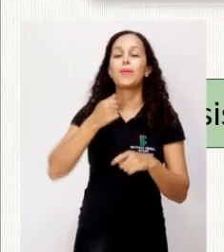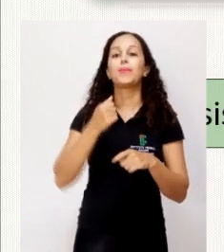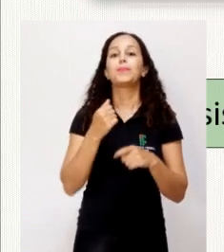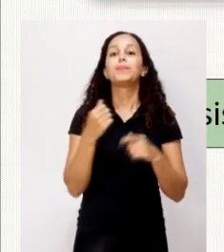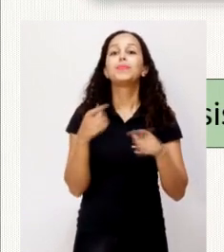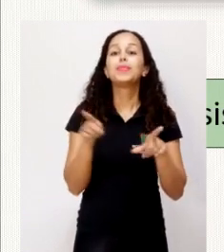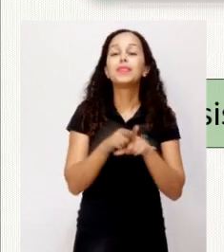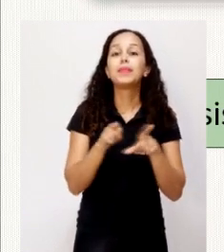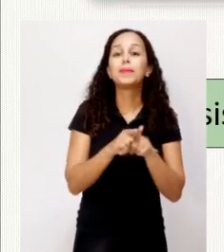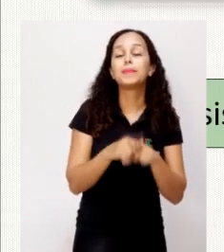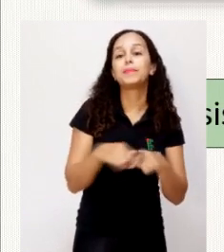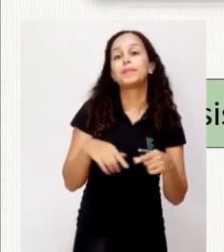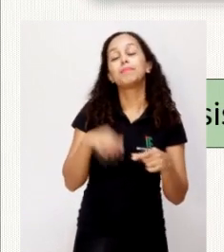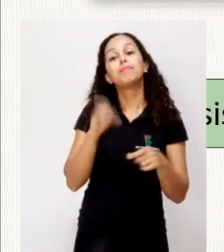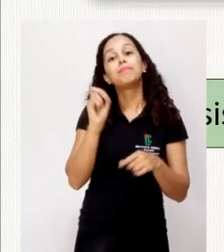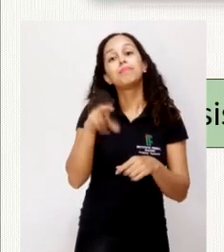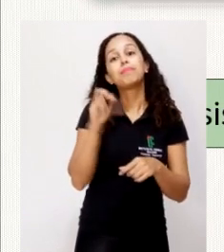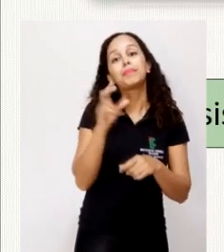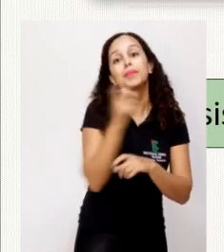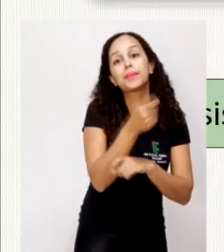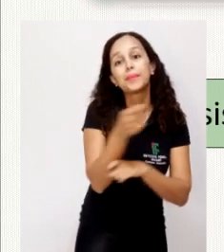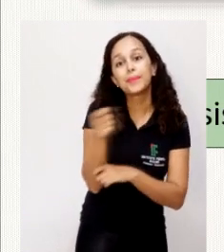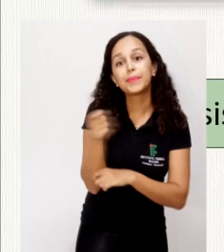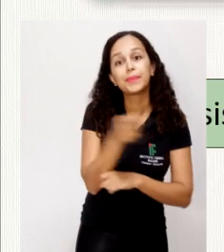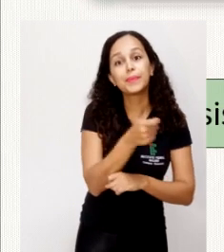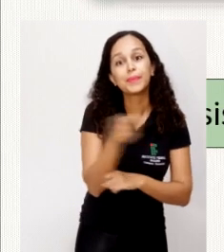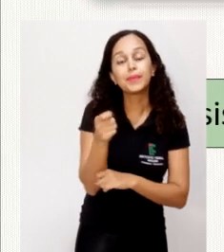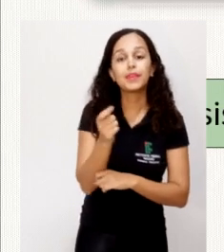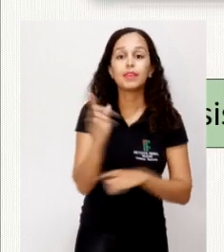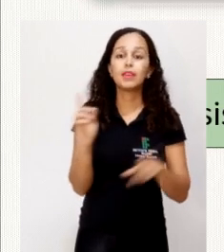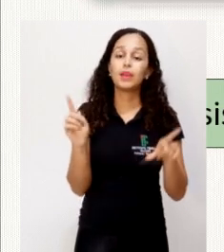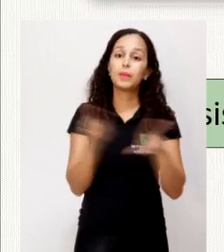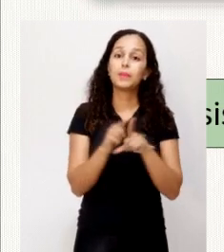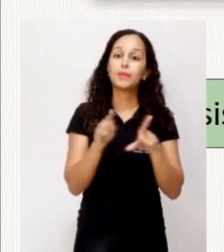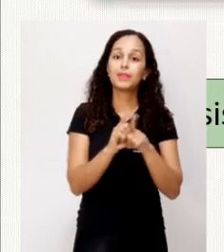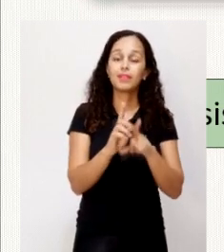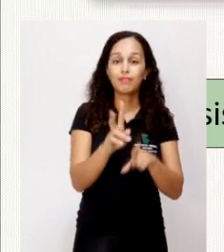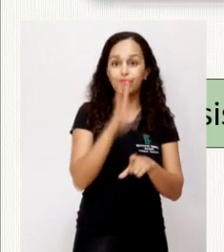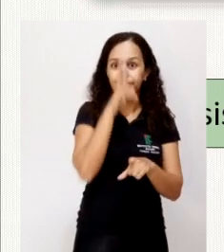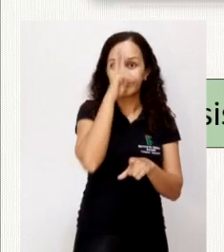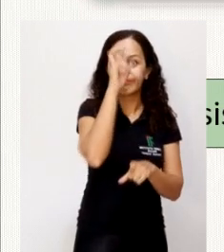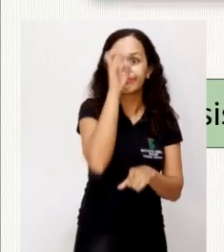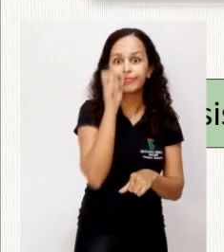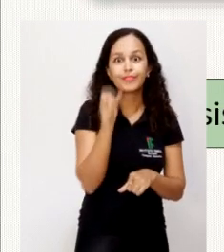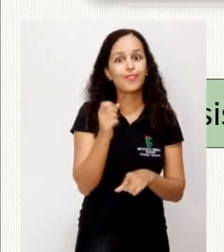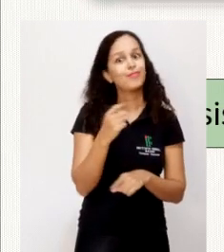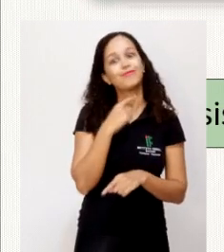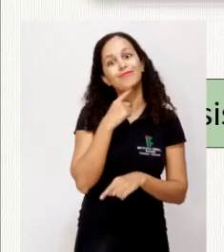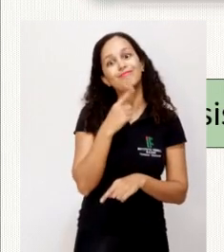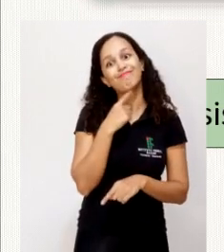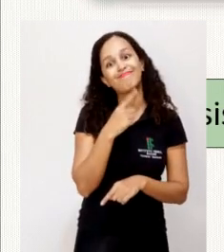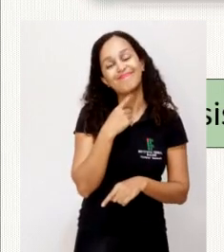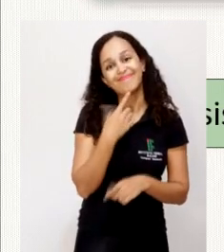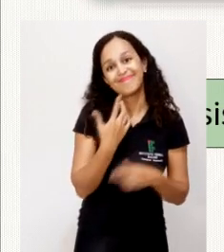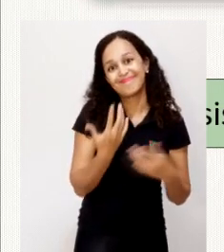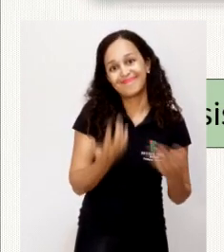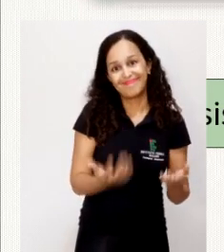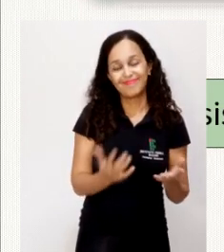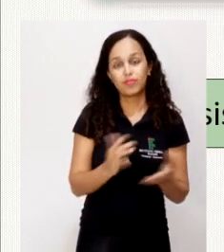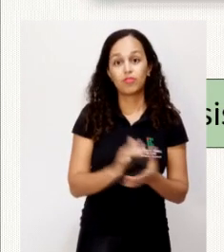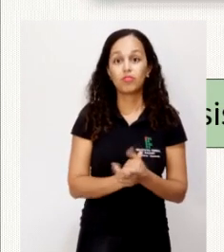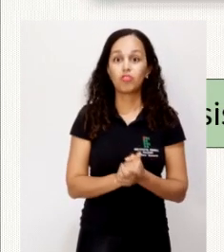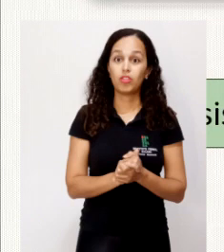de adubação, de fertilizantes, defensivos químicos, por não possuírem uma resistência